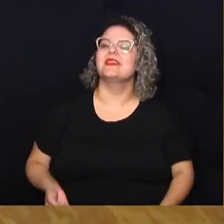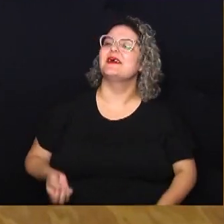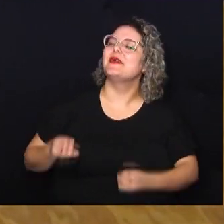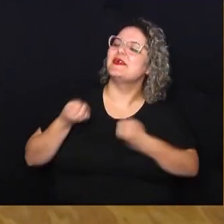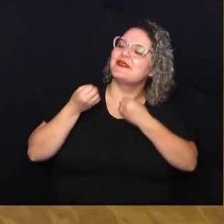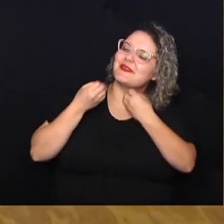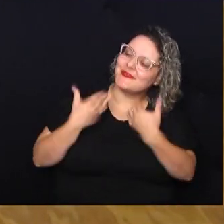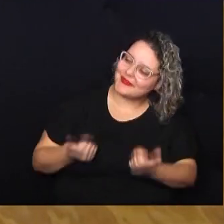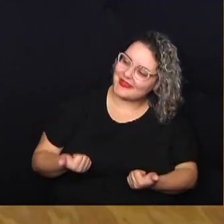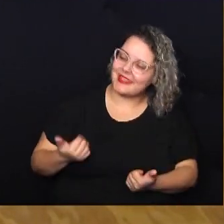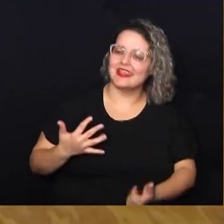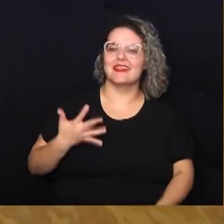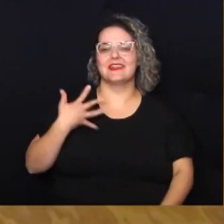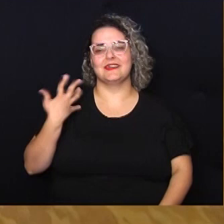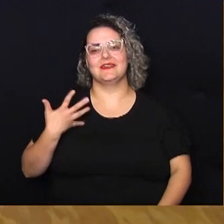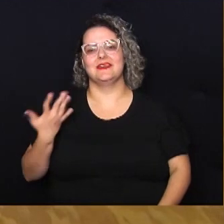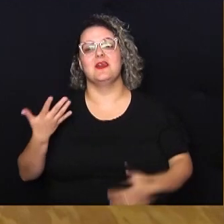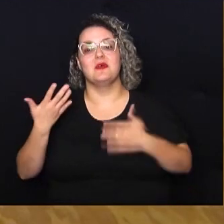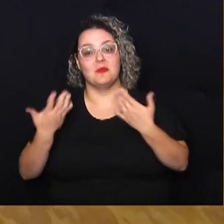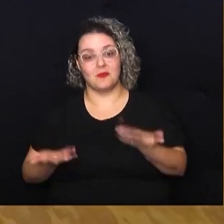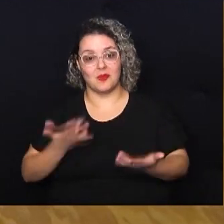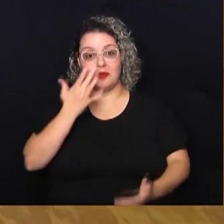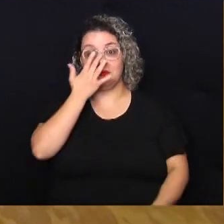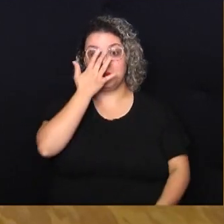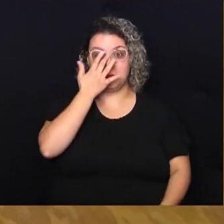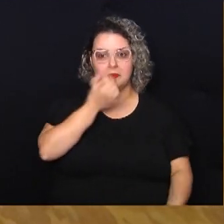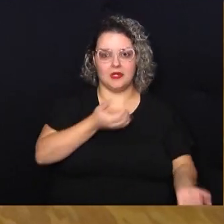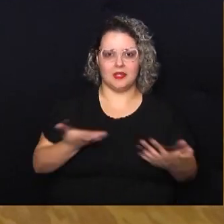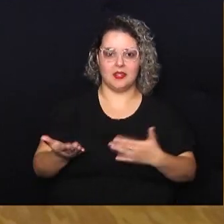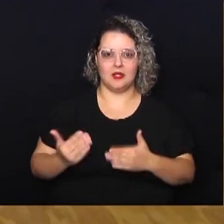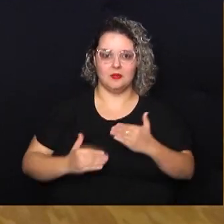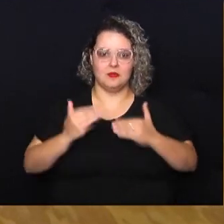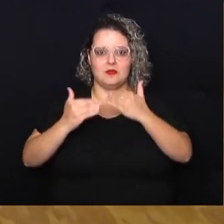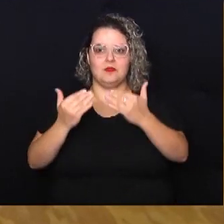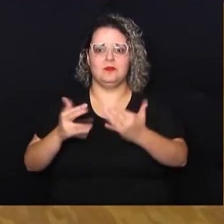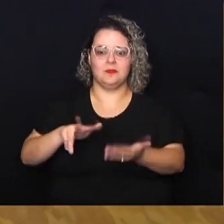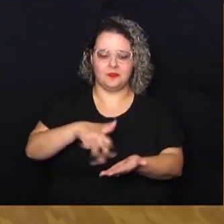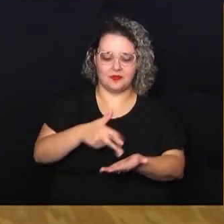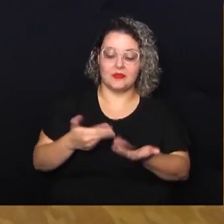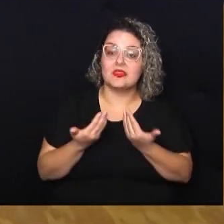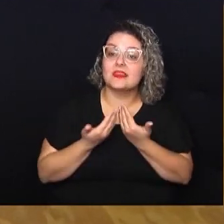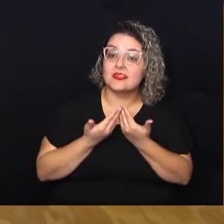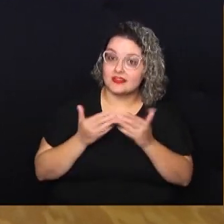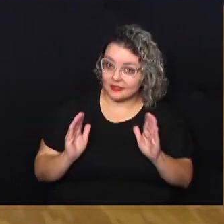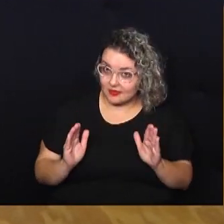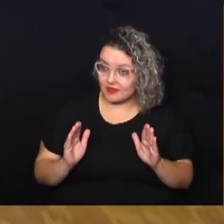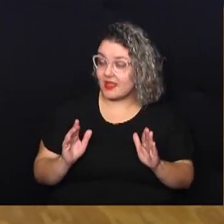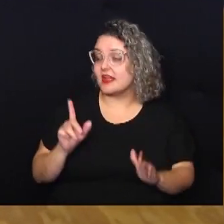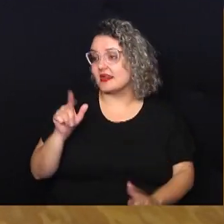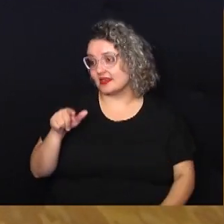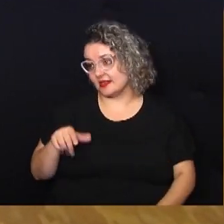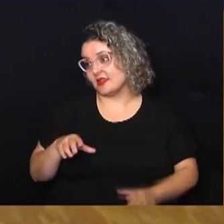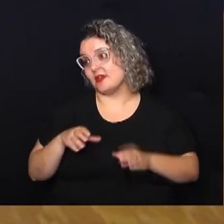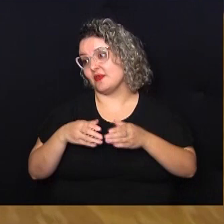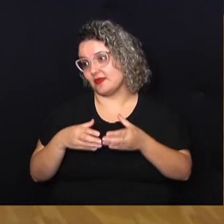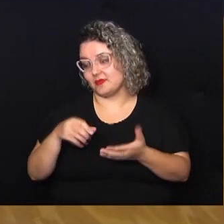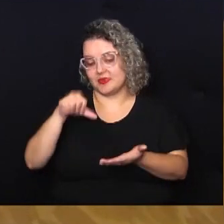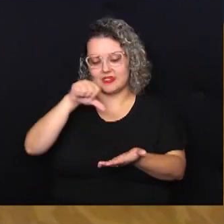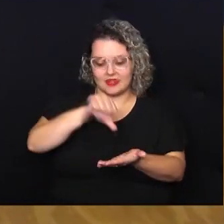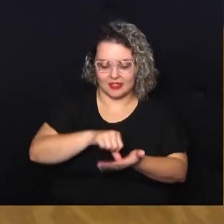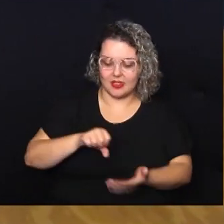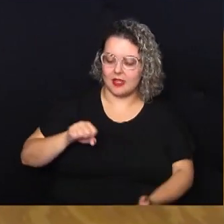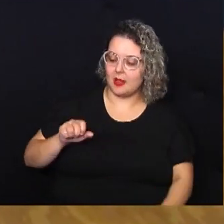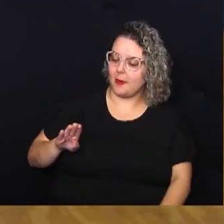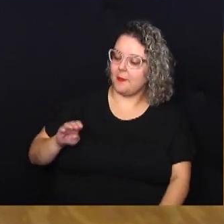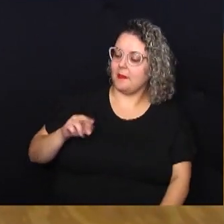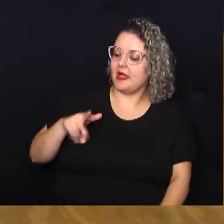Luana? Bom, esse espetáculo é uma produção e realização do grupo Dança Aberta, que é um grupo que tem sede aqui em Barão Geraldo, em